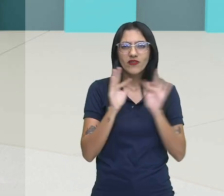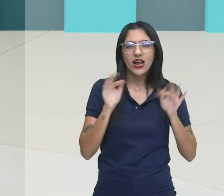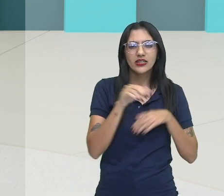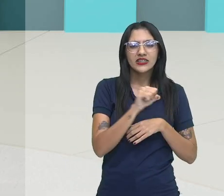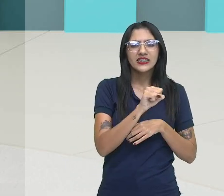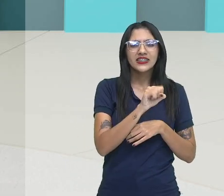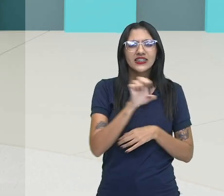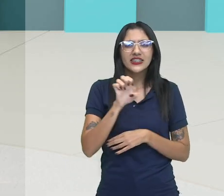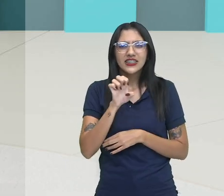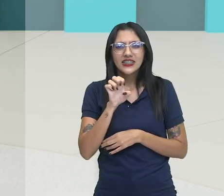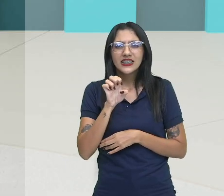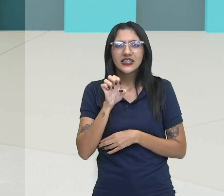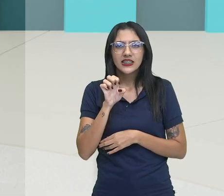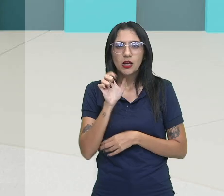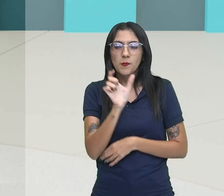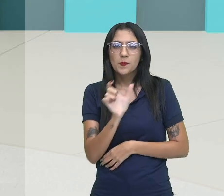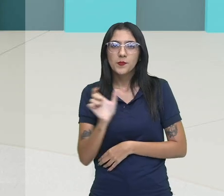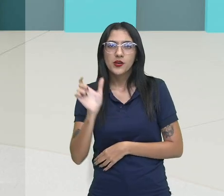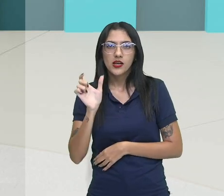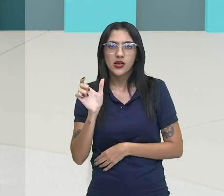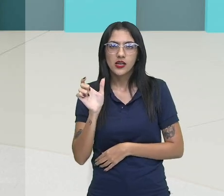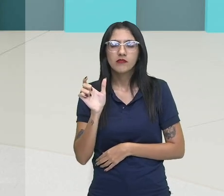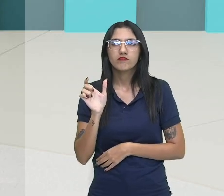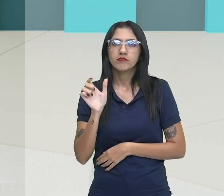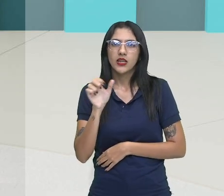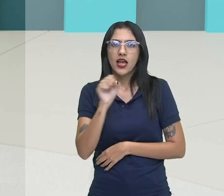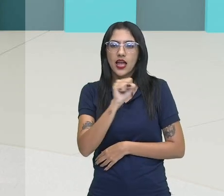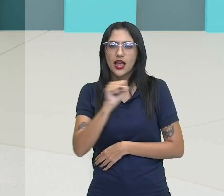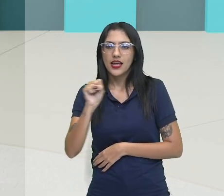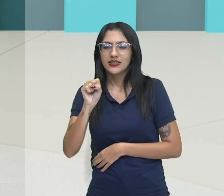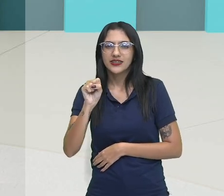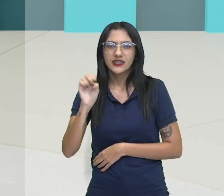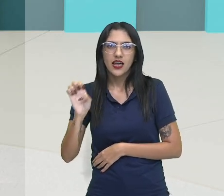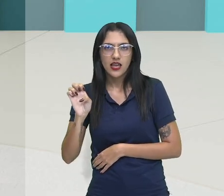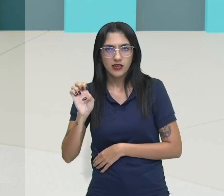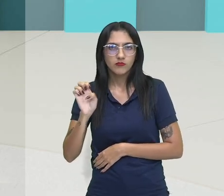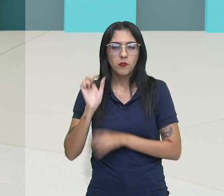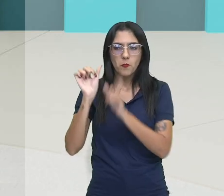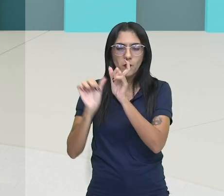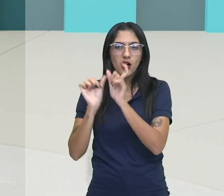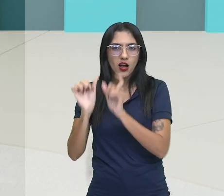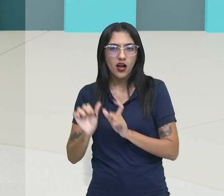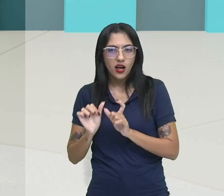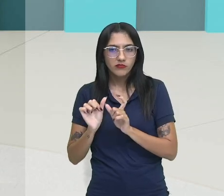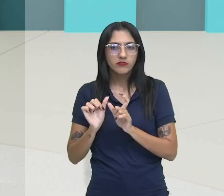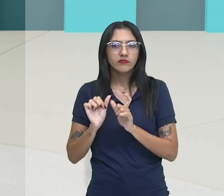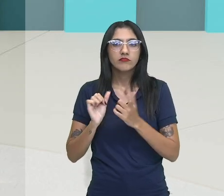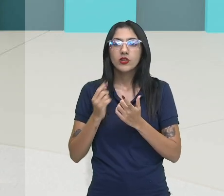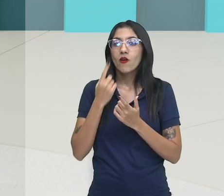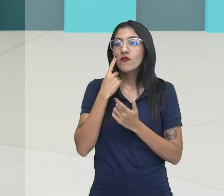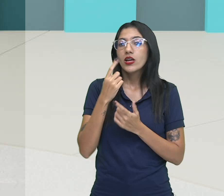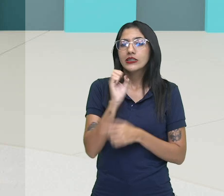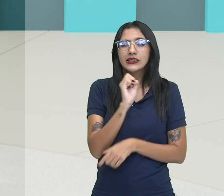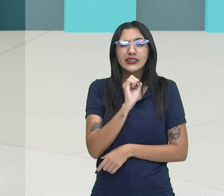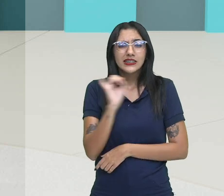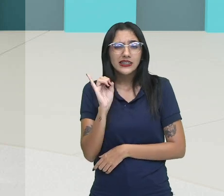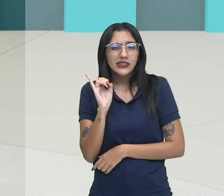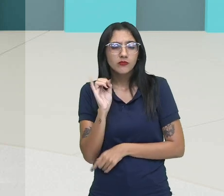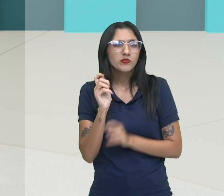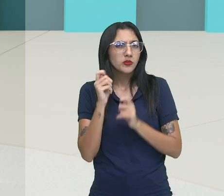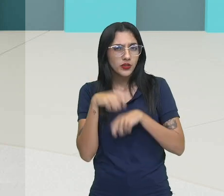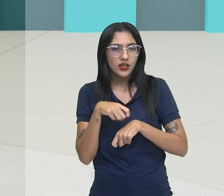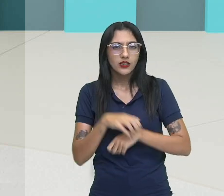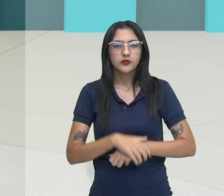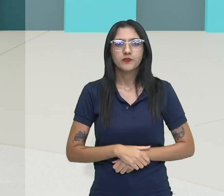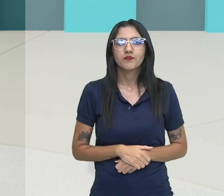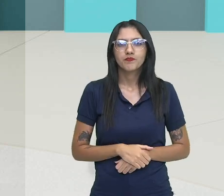final do verbo vem esse SSE, se eu amasse, veja também que indica uma possibilidade.